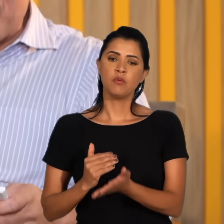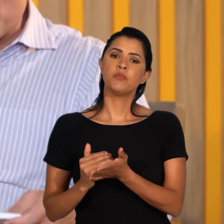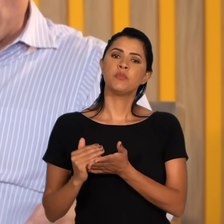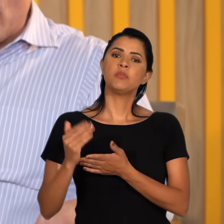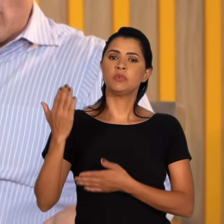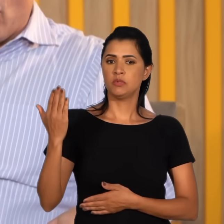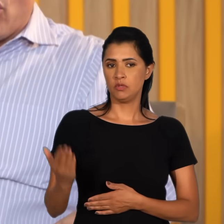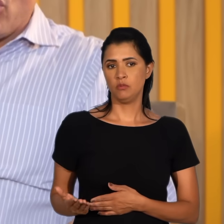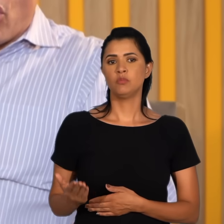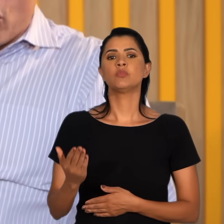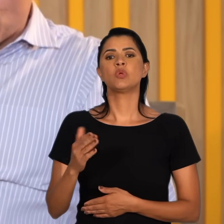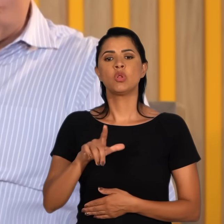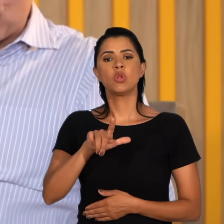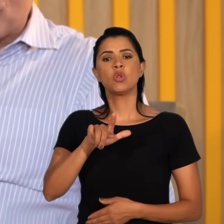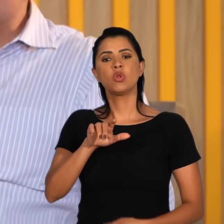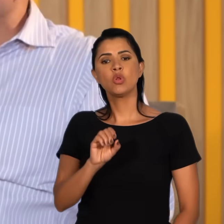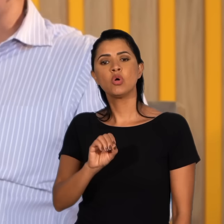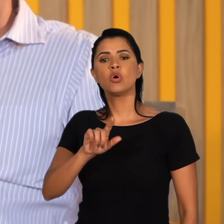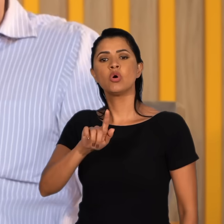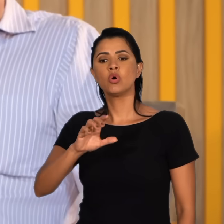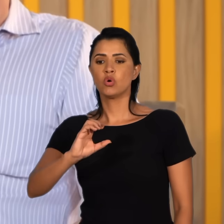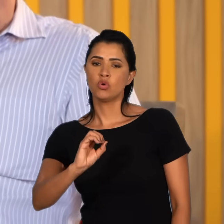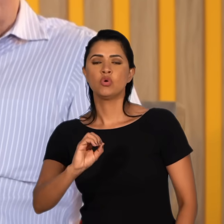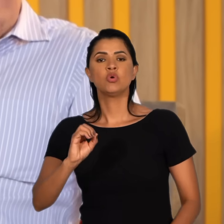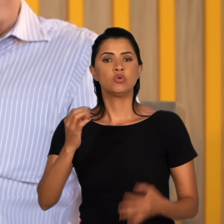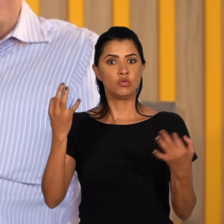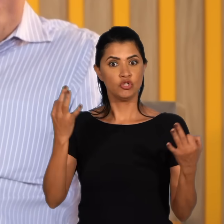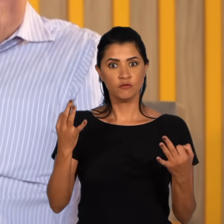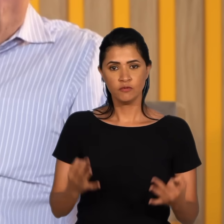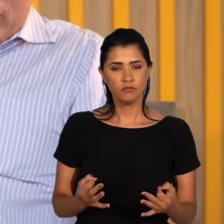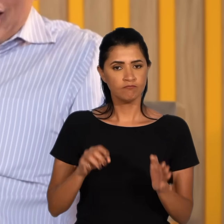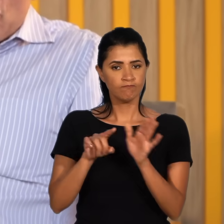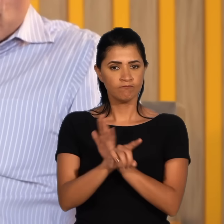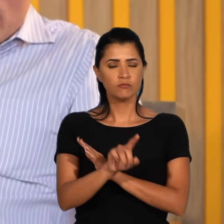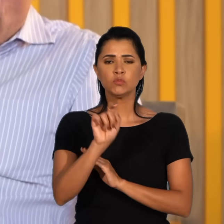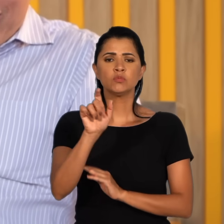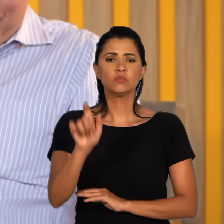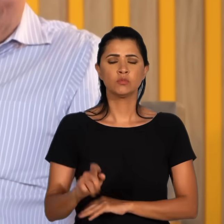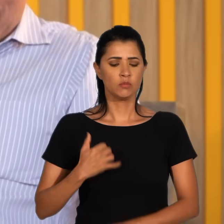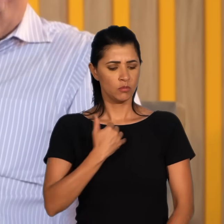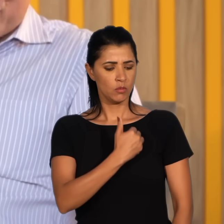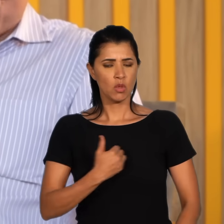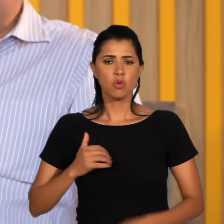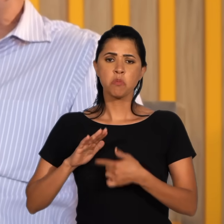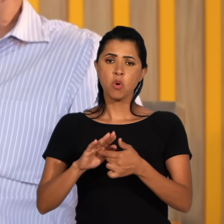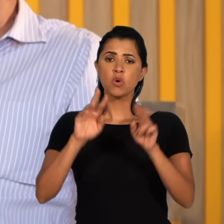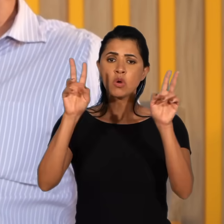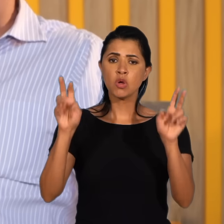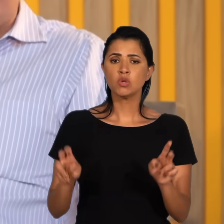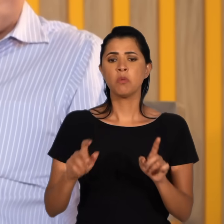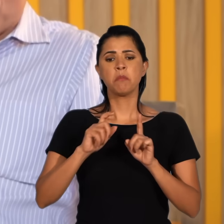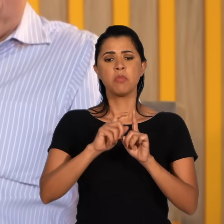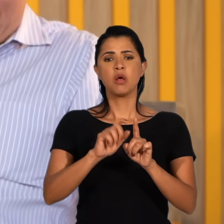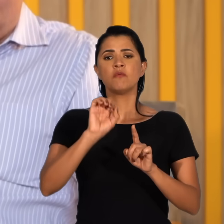no princípio o Logos Divino e eu te pergunto o que que João revela sobre a